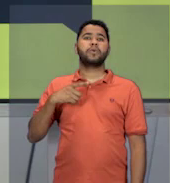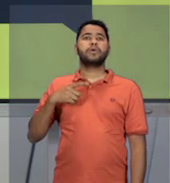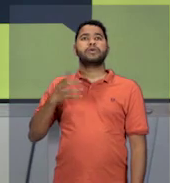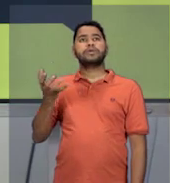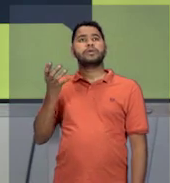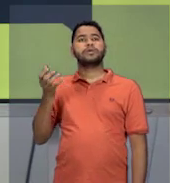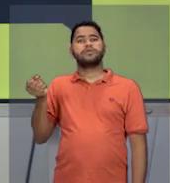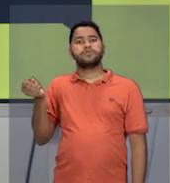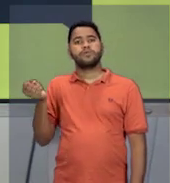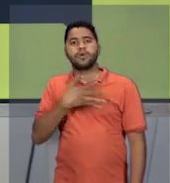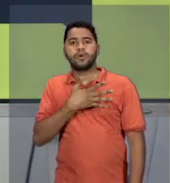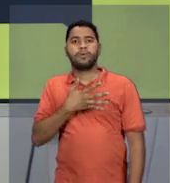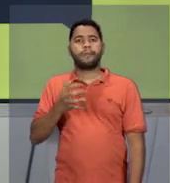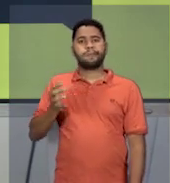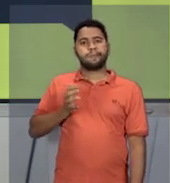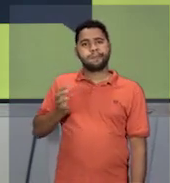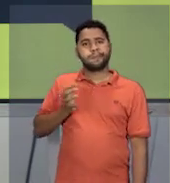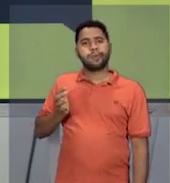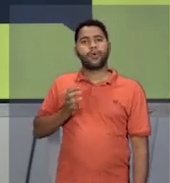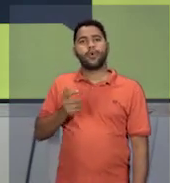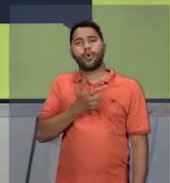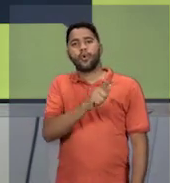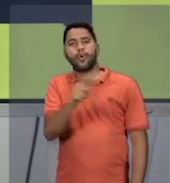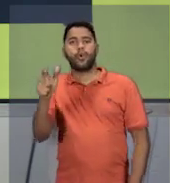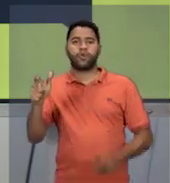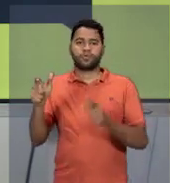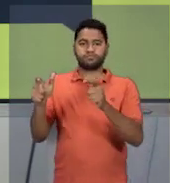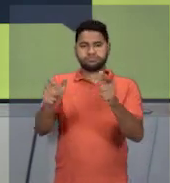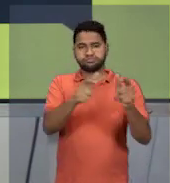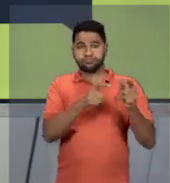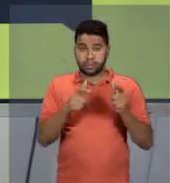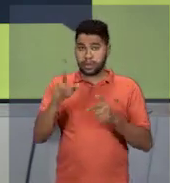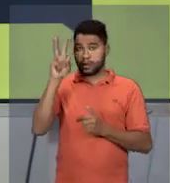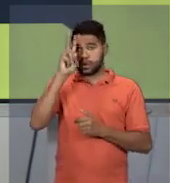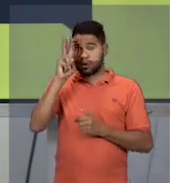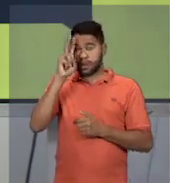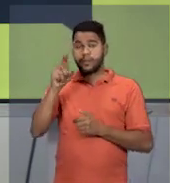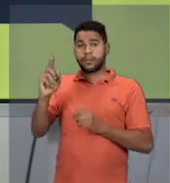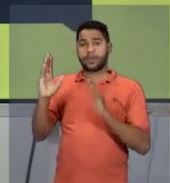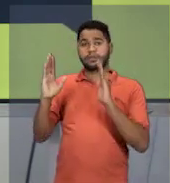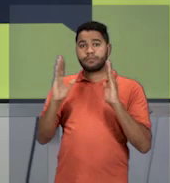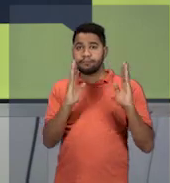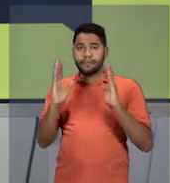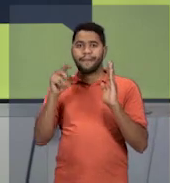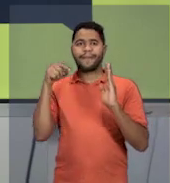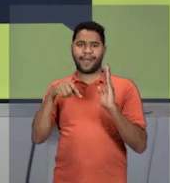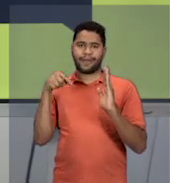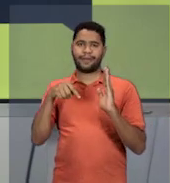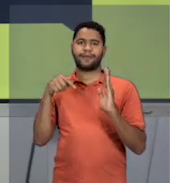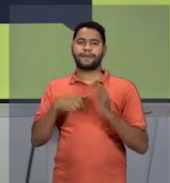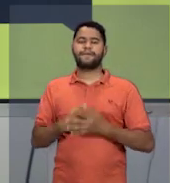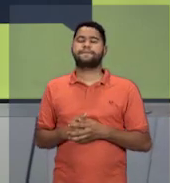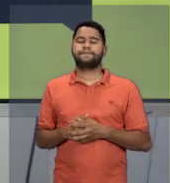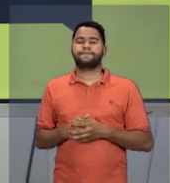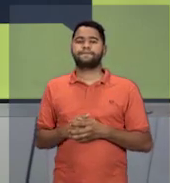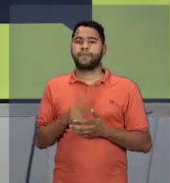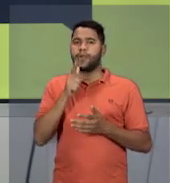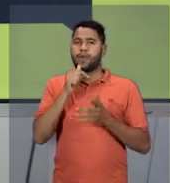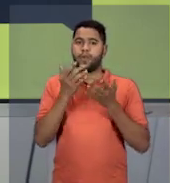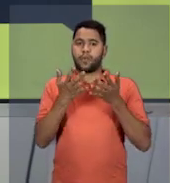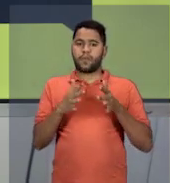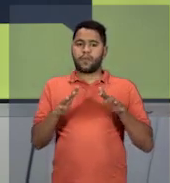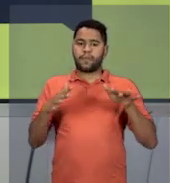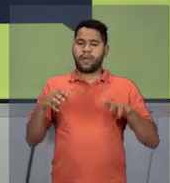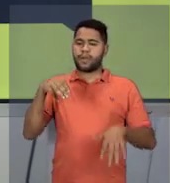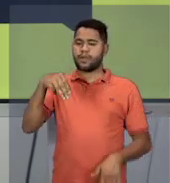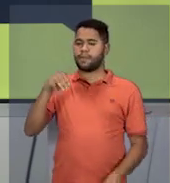né, novas riquezas em outros lugares. Lembrando que nesse período, o mar Mediterrâneo,